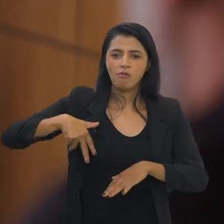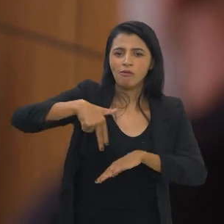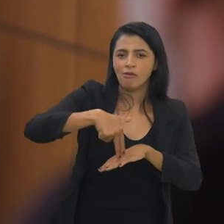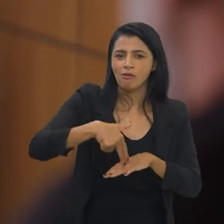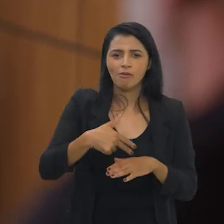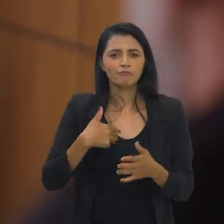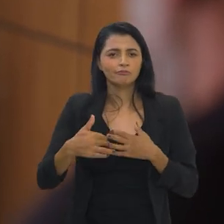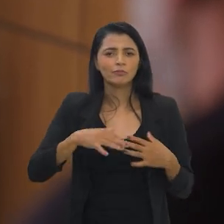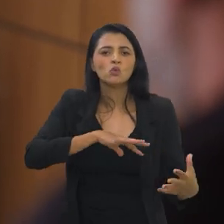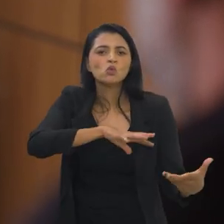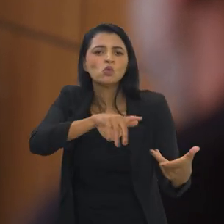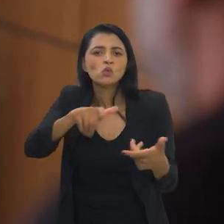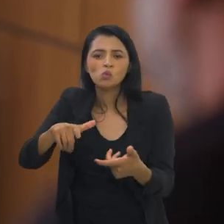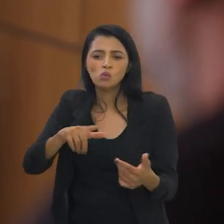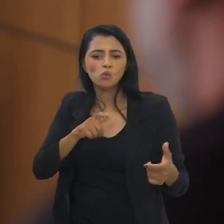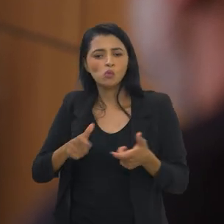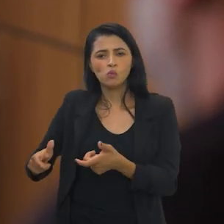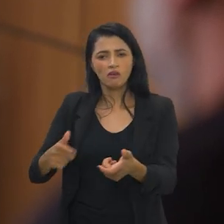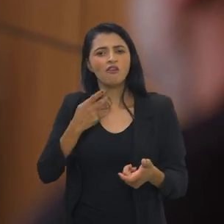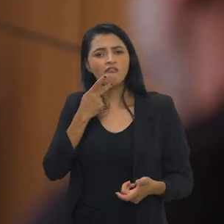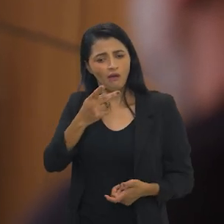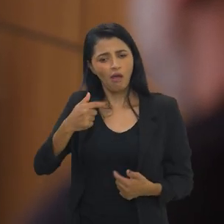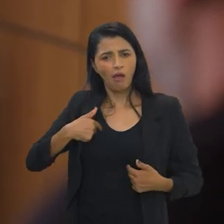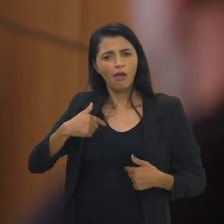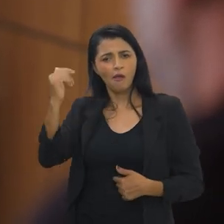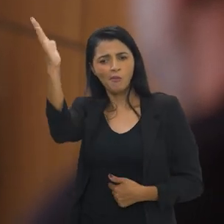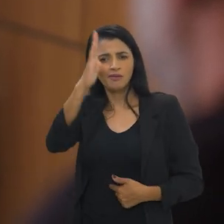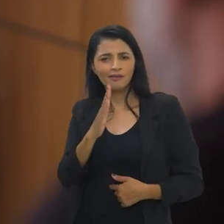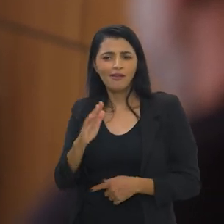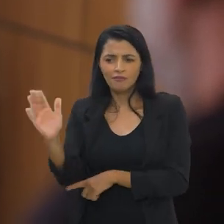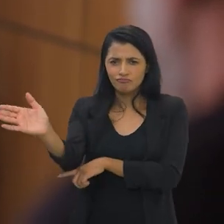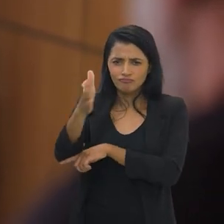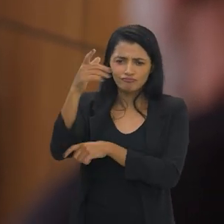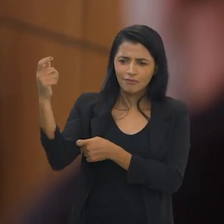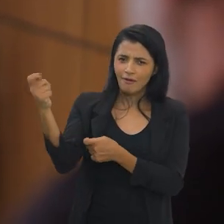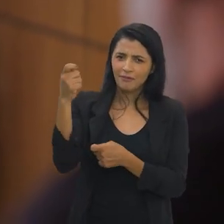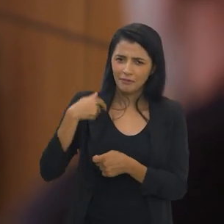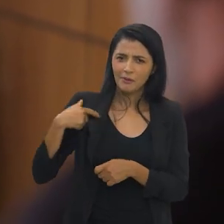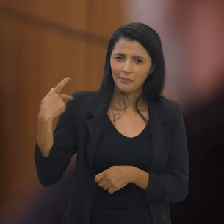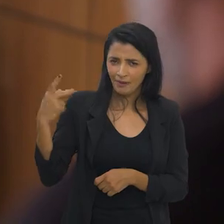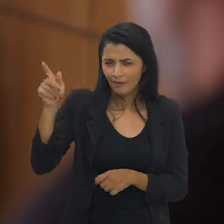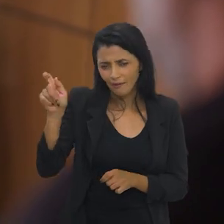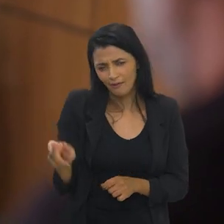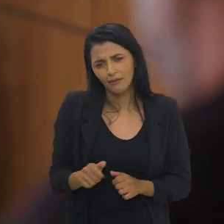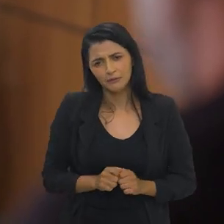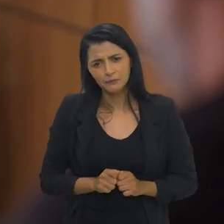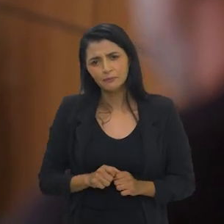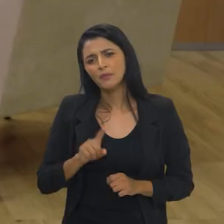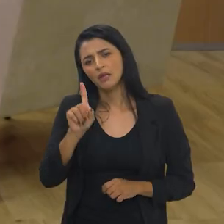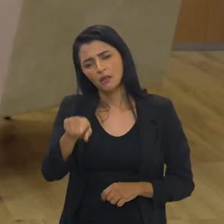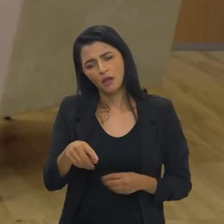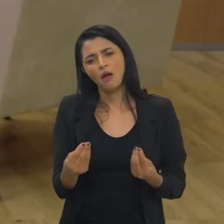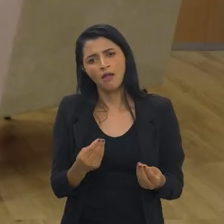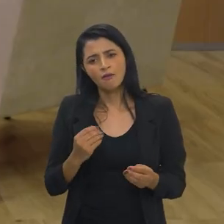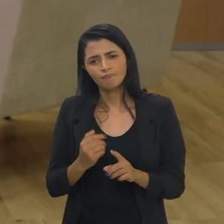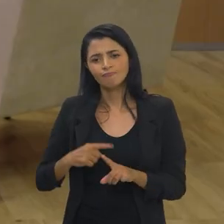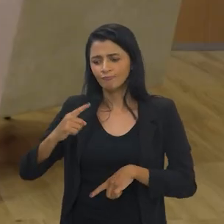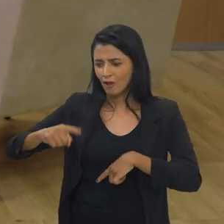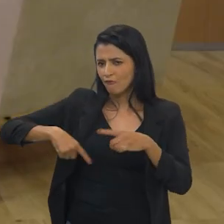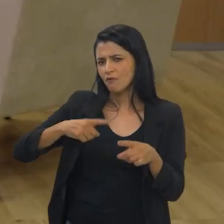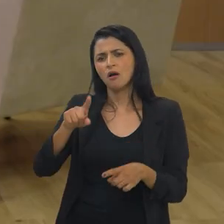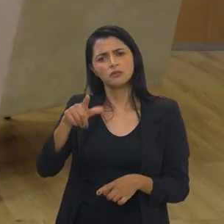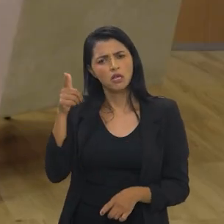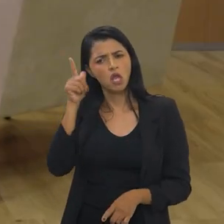no pódio né em qualquer lugar do mundo e dizer que são brasileiras e balançar aquela bandeira brasileira Então acho que